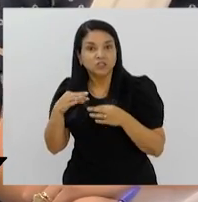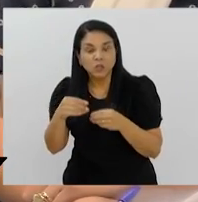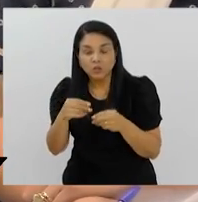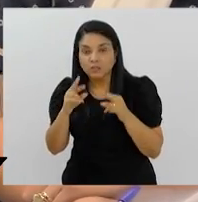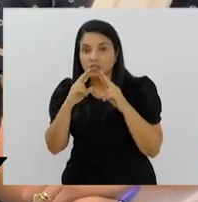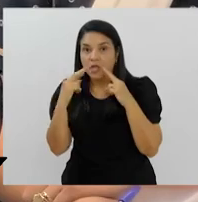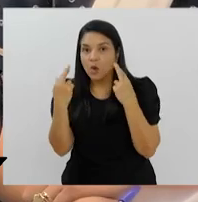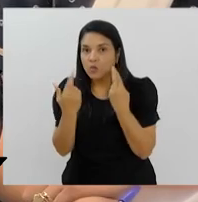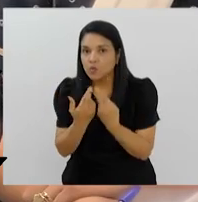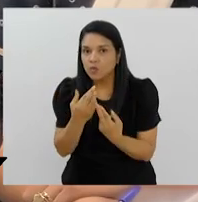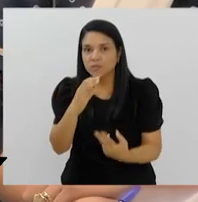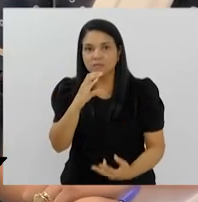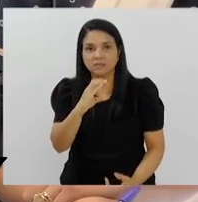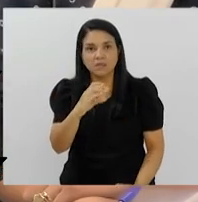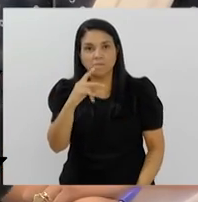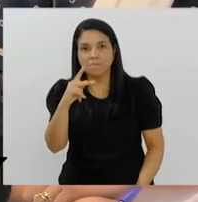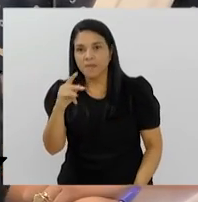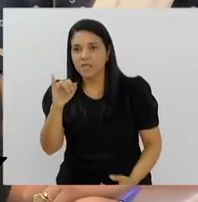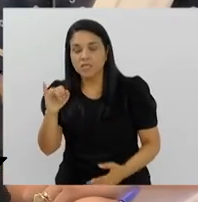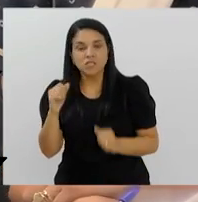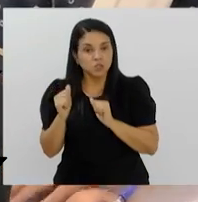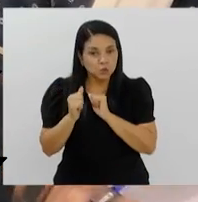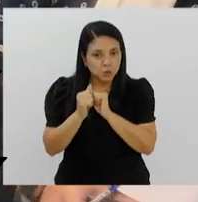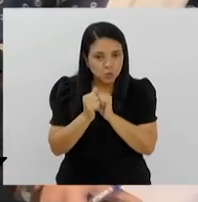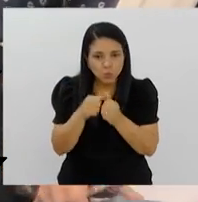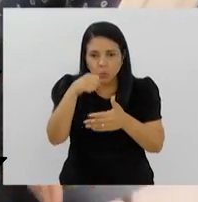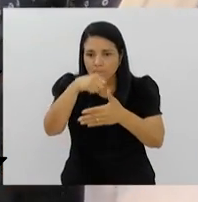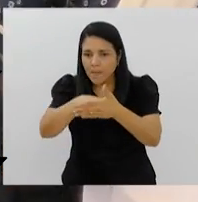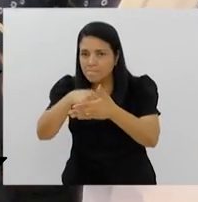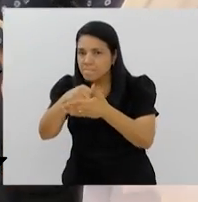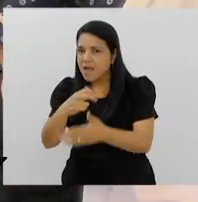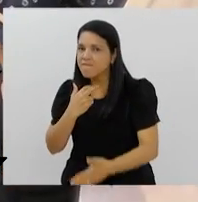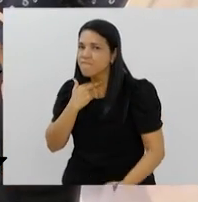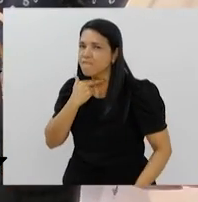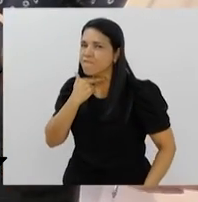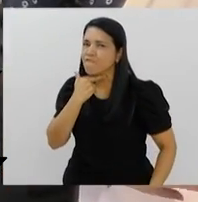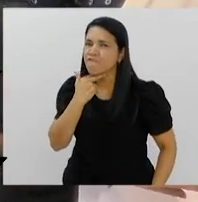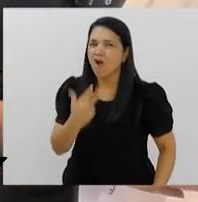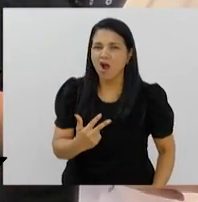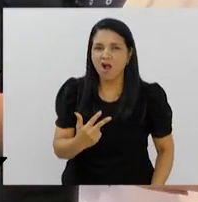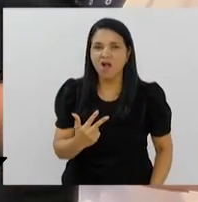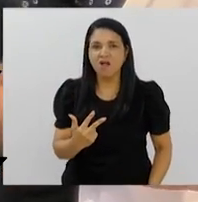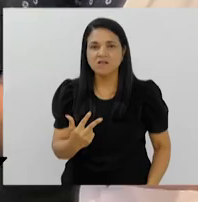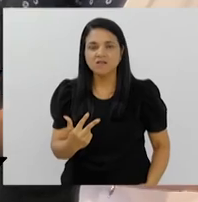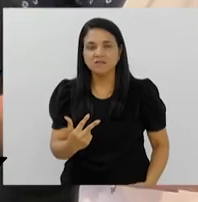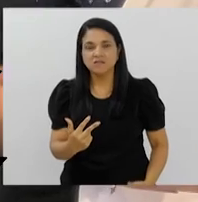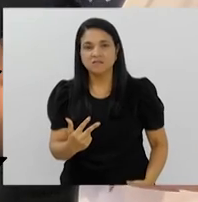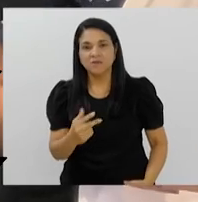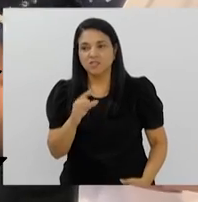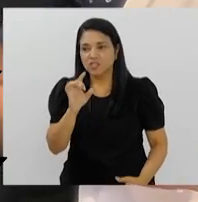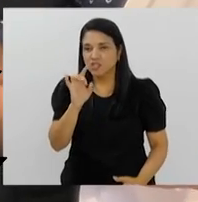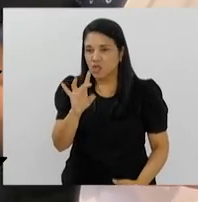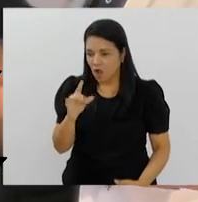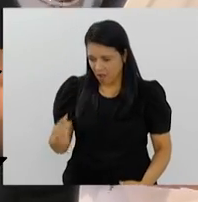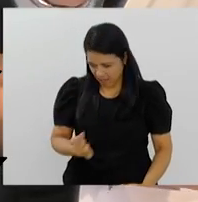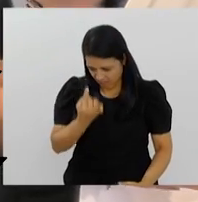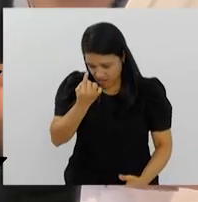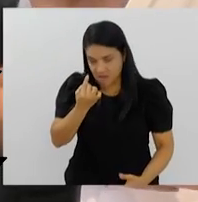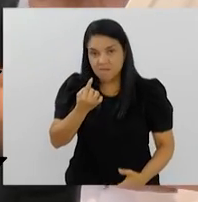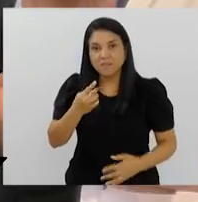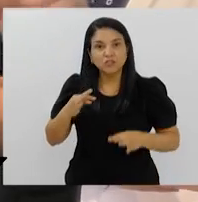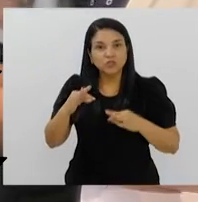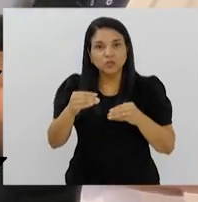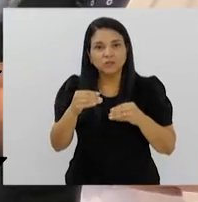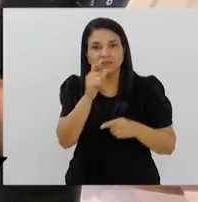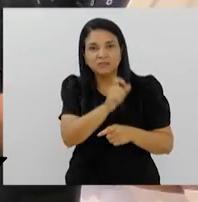cpis todas esteve conosco aqui para dar voz e para que não só ele mas todas as pessoas que estão